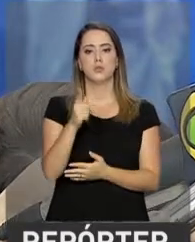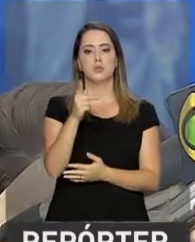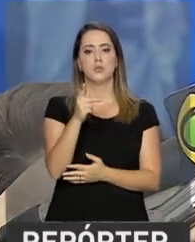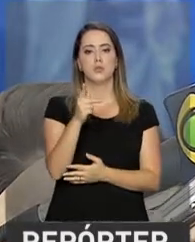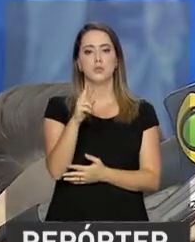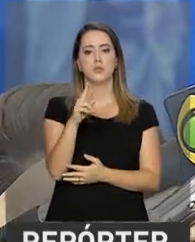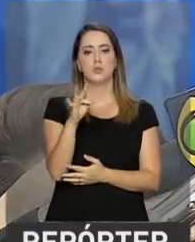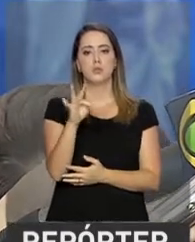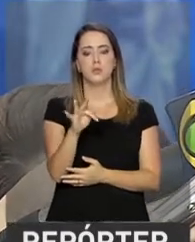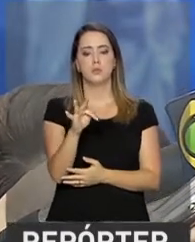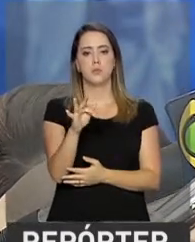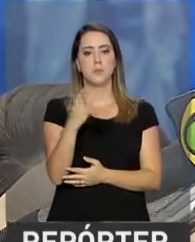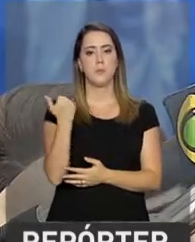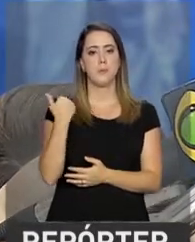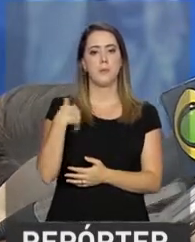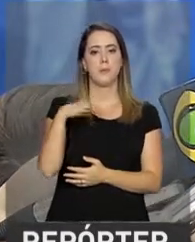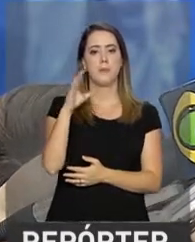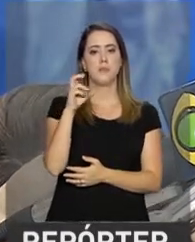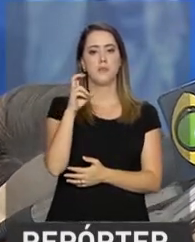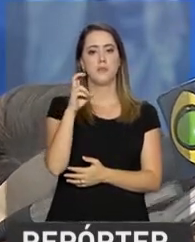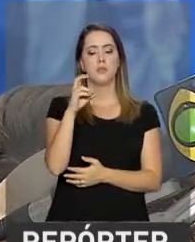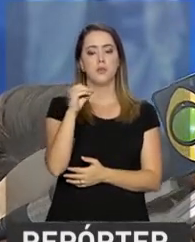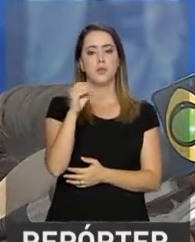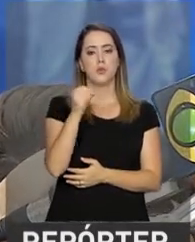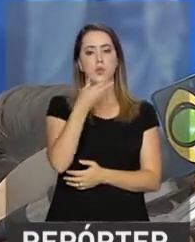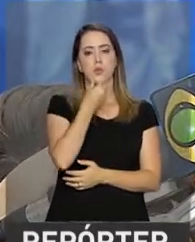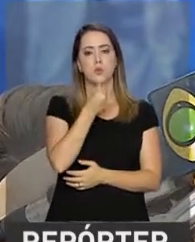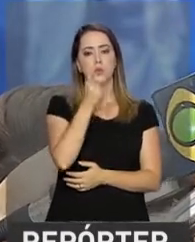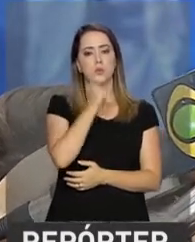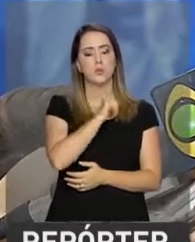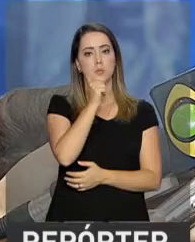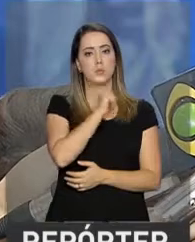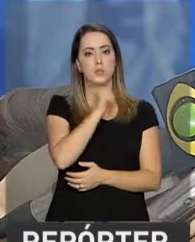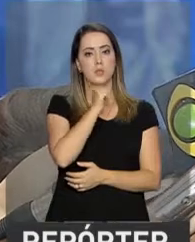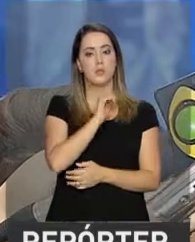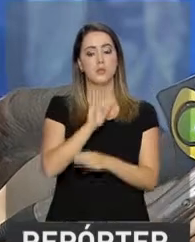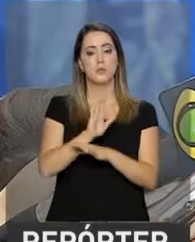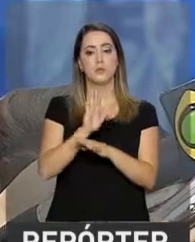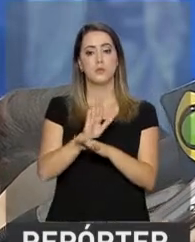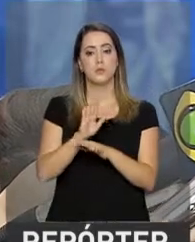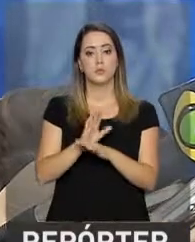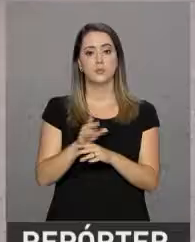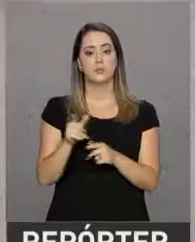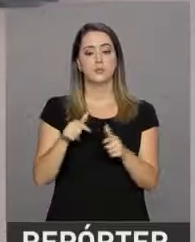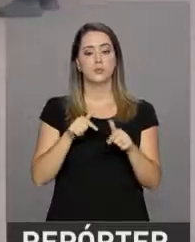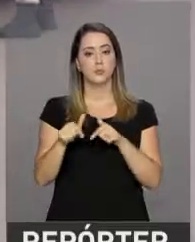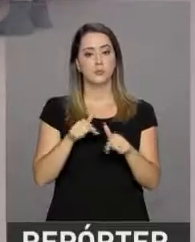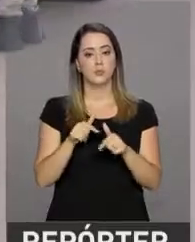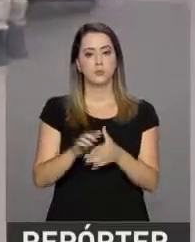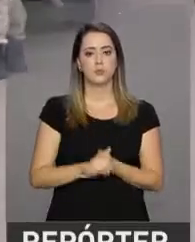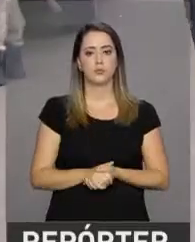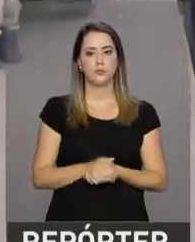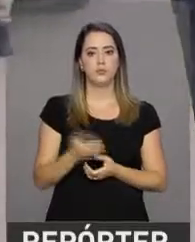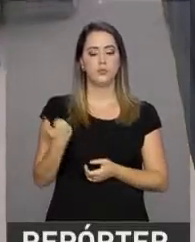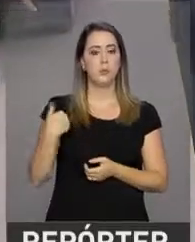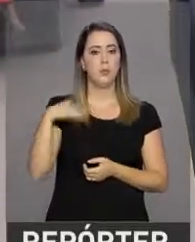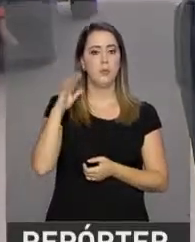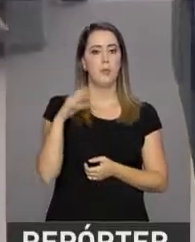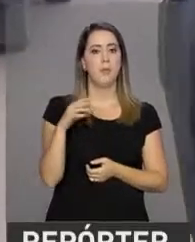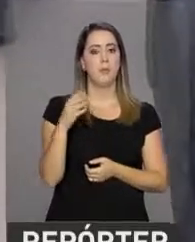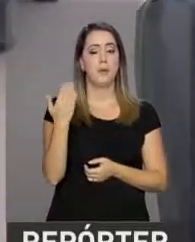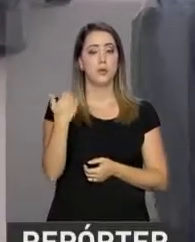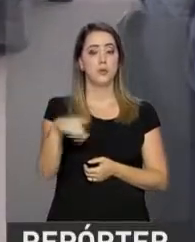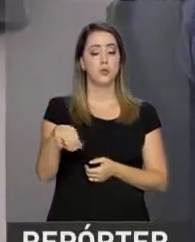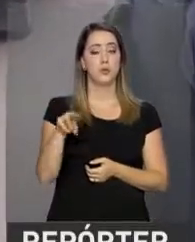rodoviária federal mais 500 homens e mulheres que vão ajudar nesse patrulhamento mais de meio milhão de pessoas